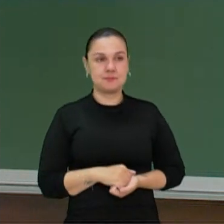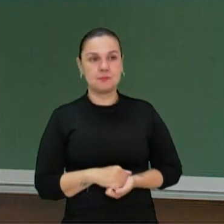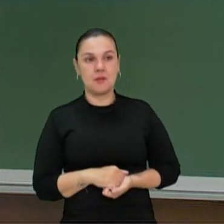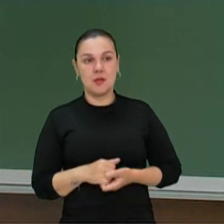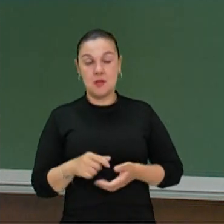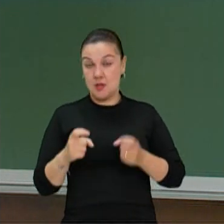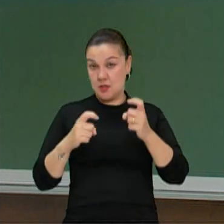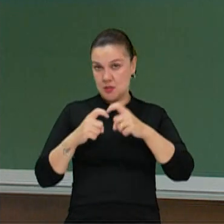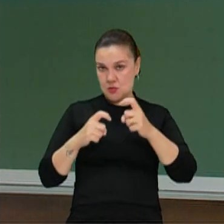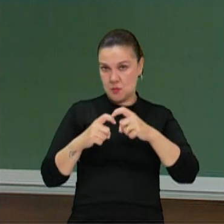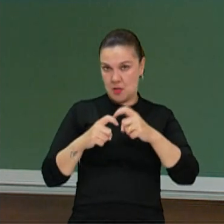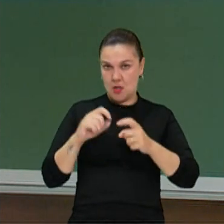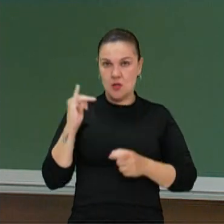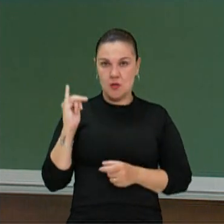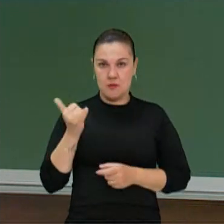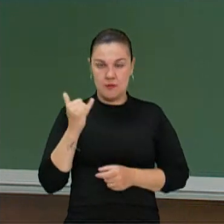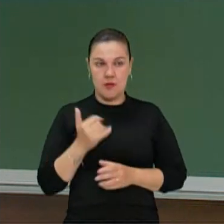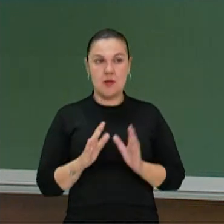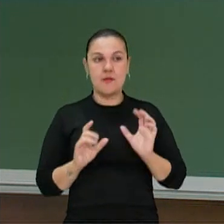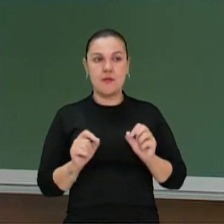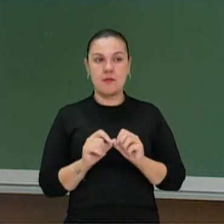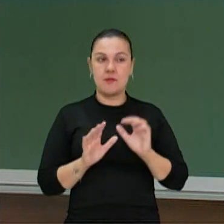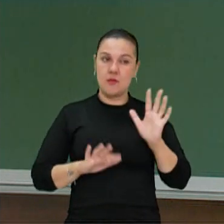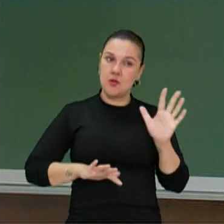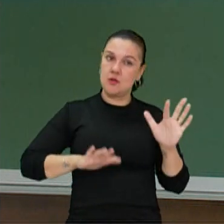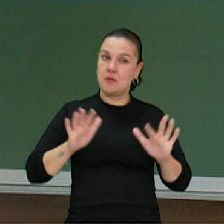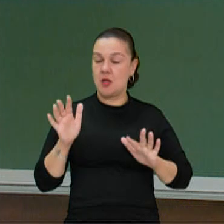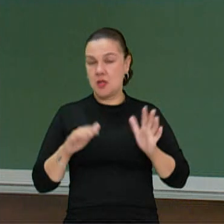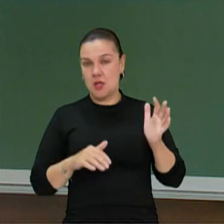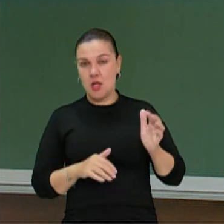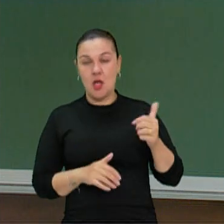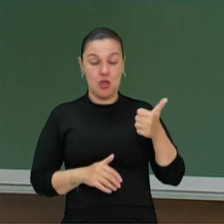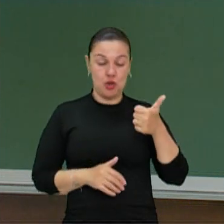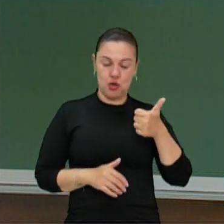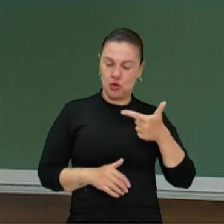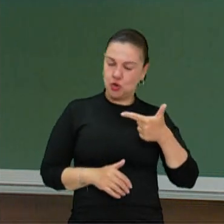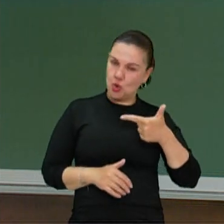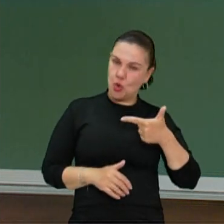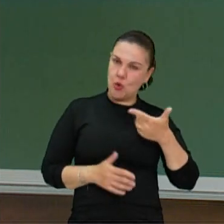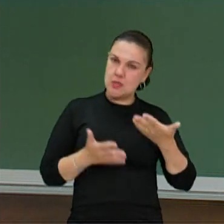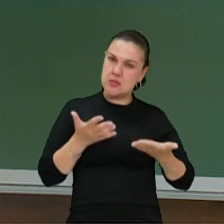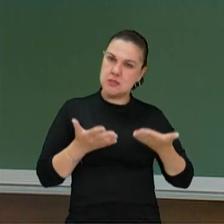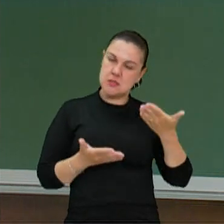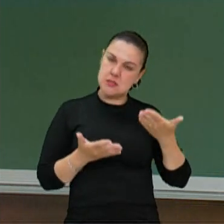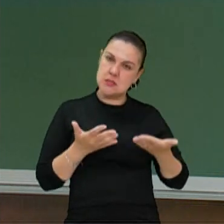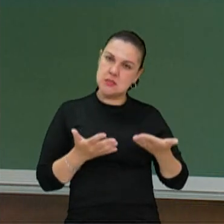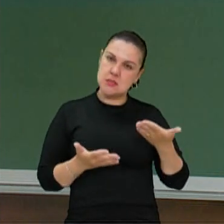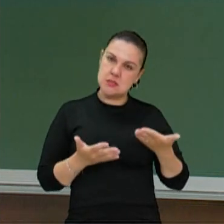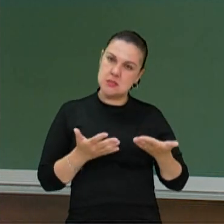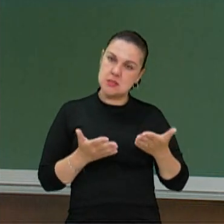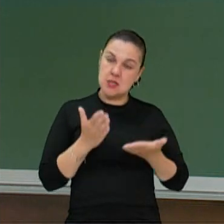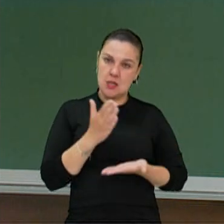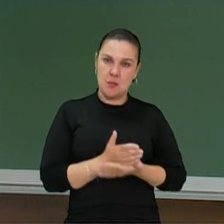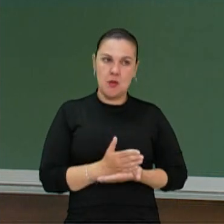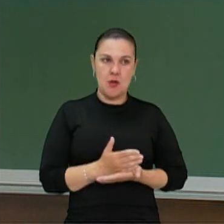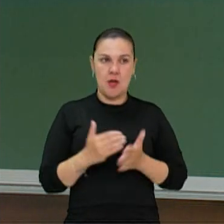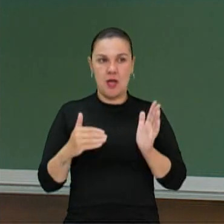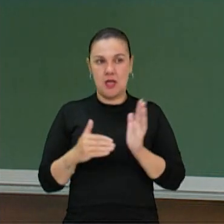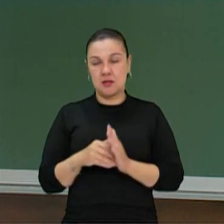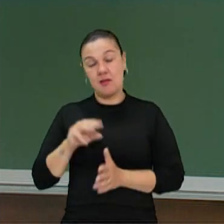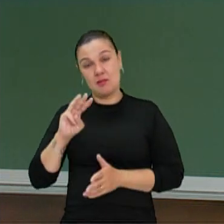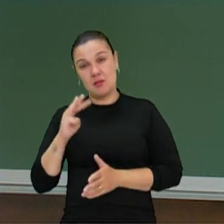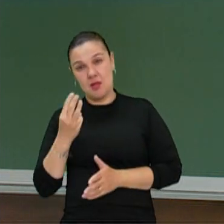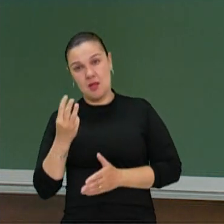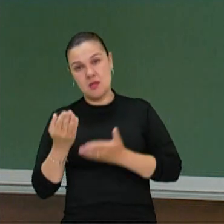médicos de tantos nascimentos que já teve, varia em torno de 2,5 kg até 3,5 kg. Essa é a média